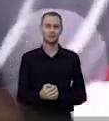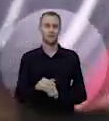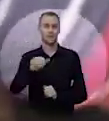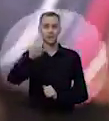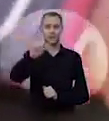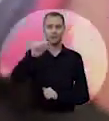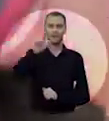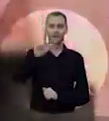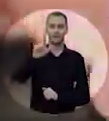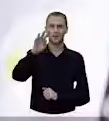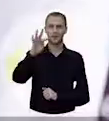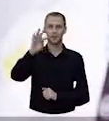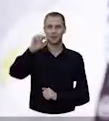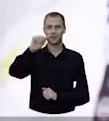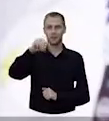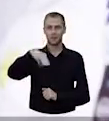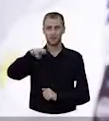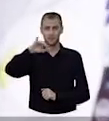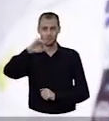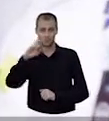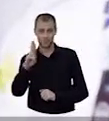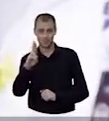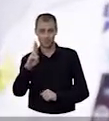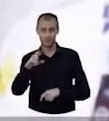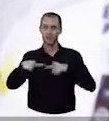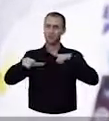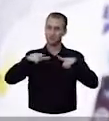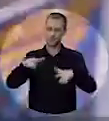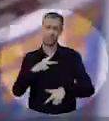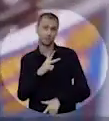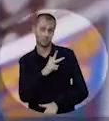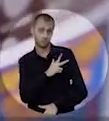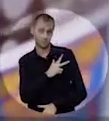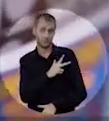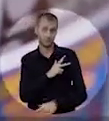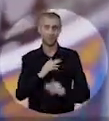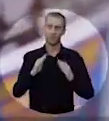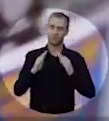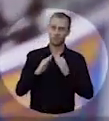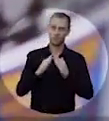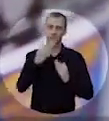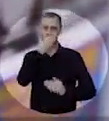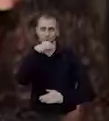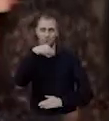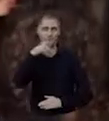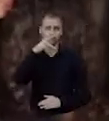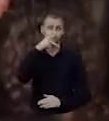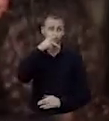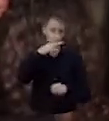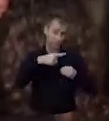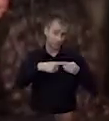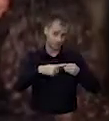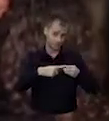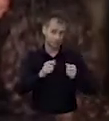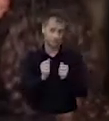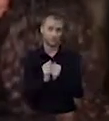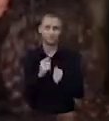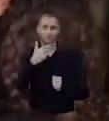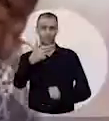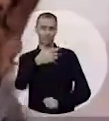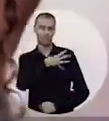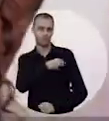Seu Altamir Gonçalves, autônomo, vive em Paraíso do Tocantins com suas duas